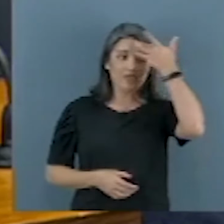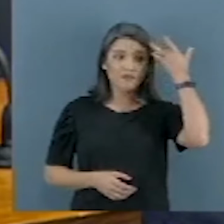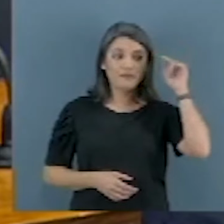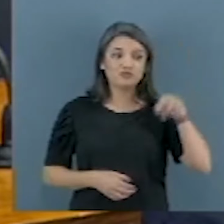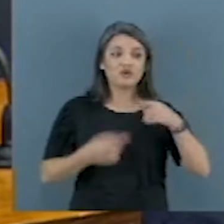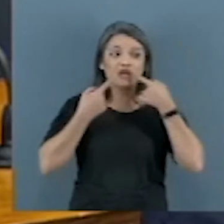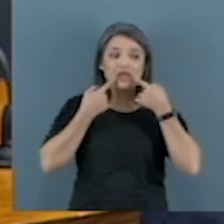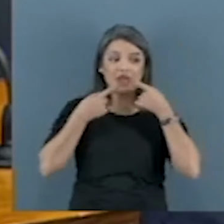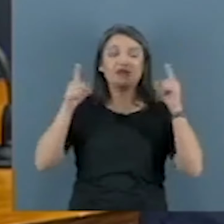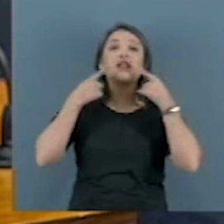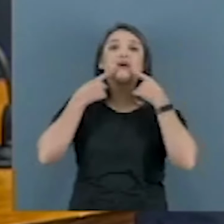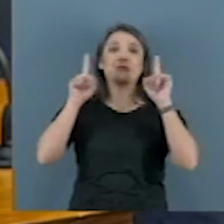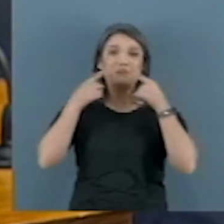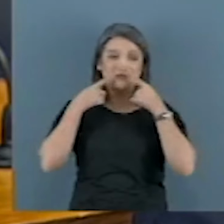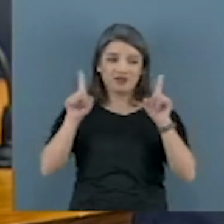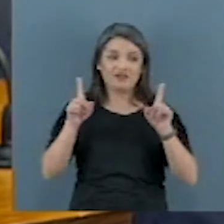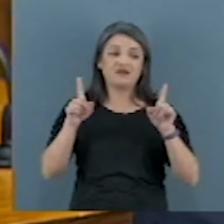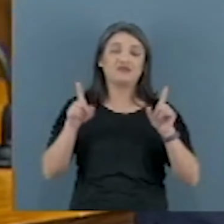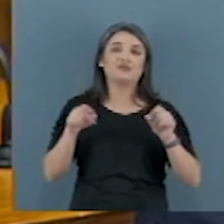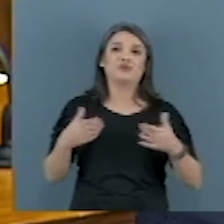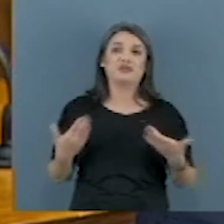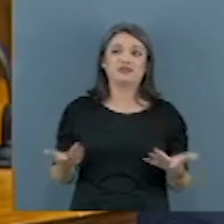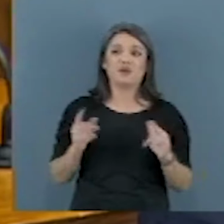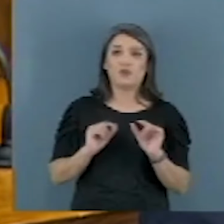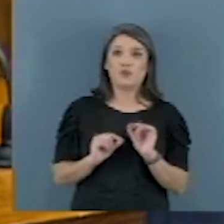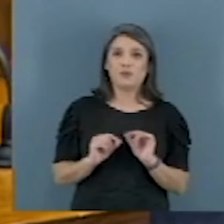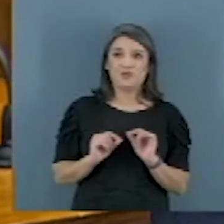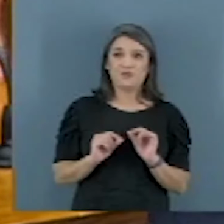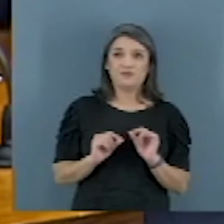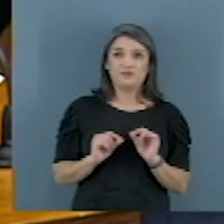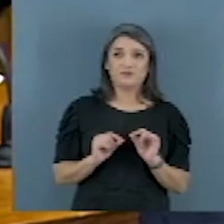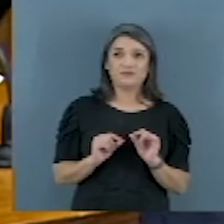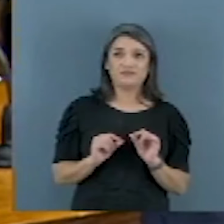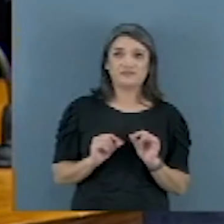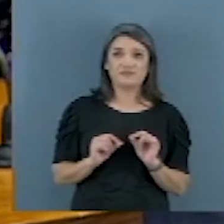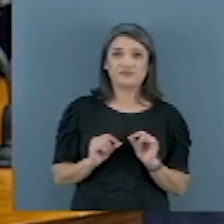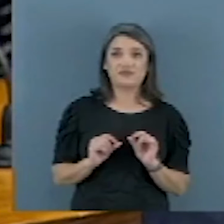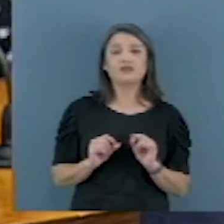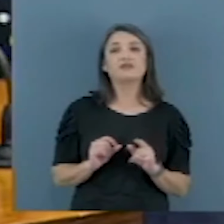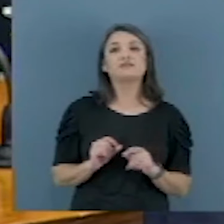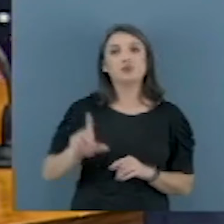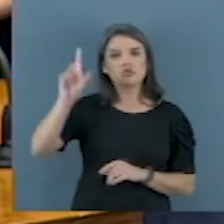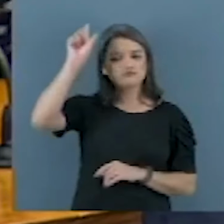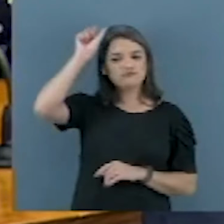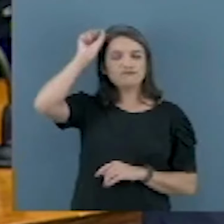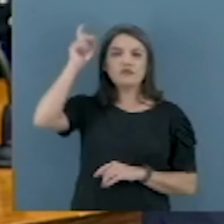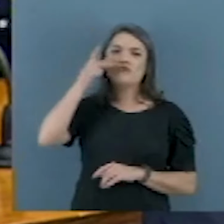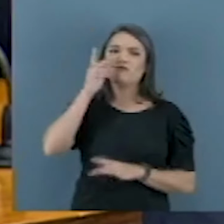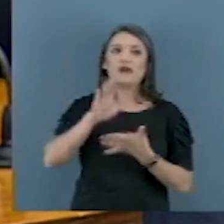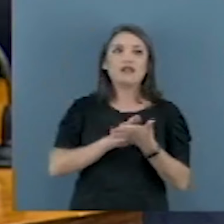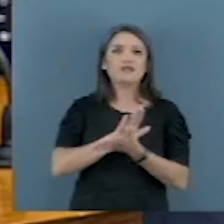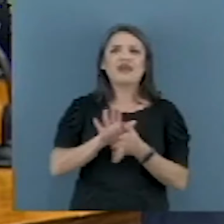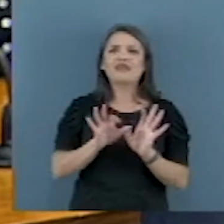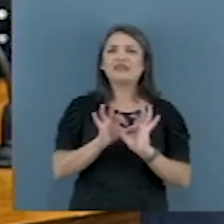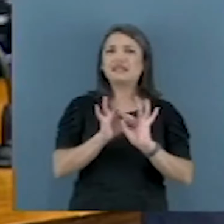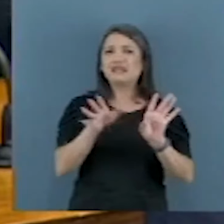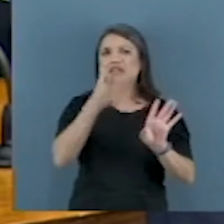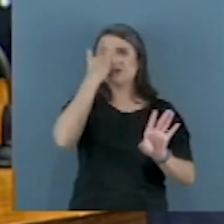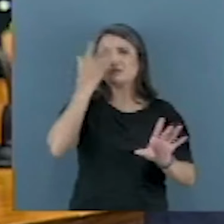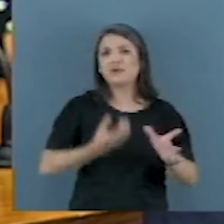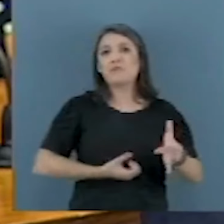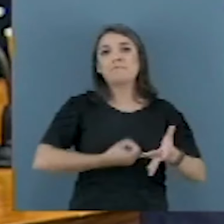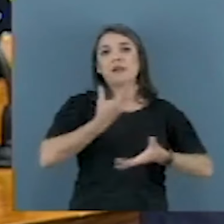estava abandonado. E depois o Valdez, dentro do carro, ele disse: não tem que falar nada, tem que ficar porque as pessoas estão desesperadas, as